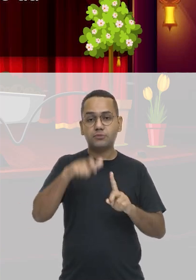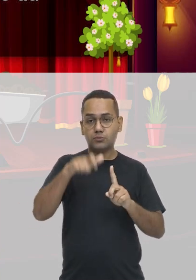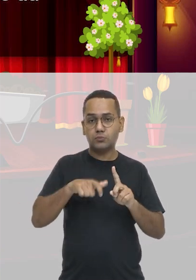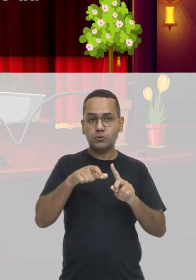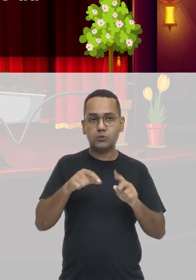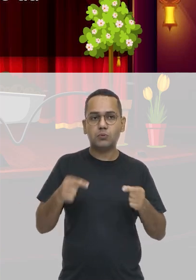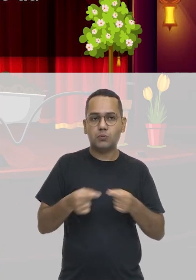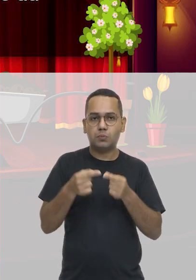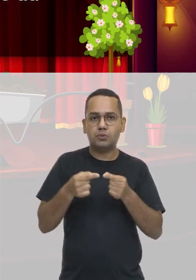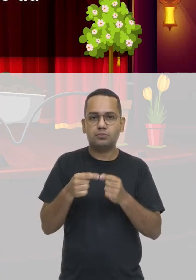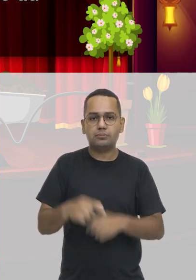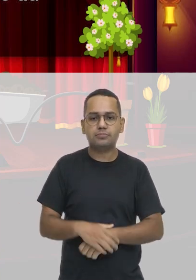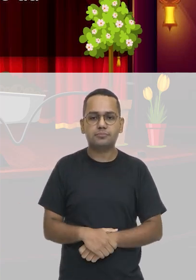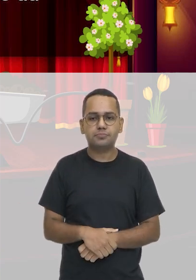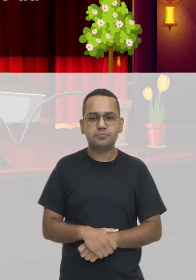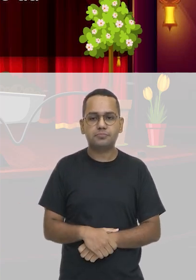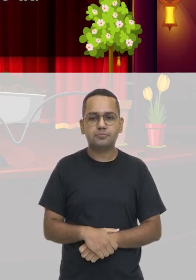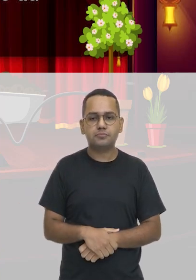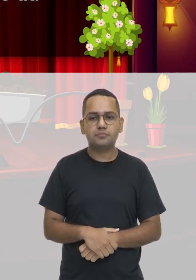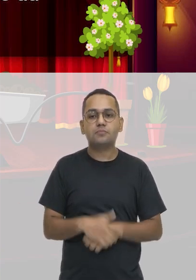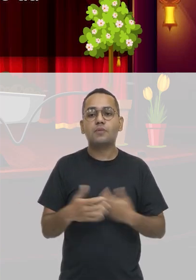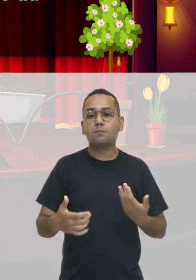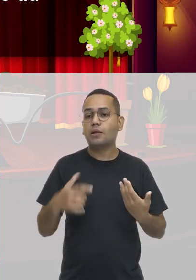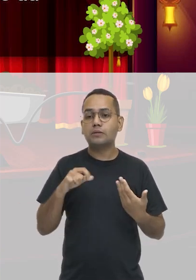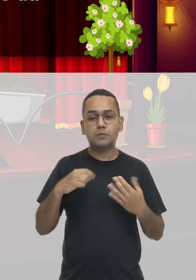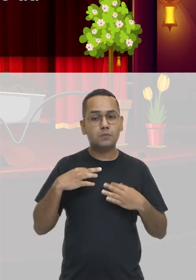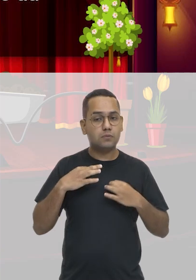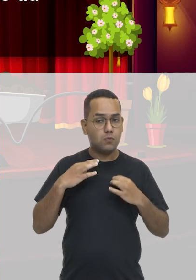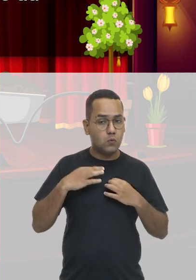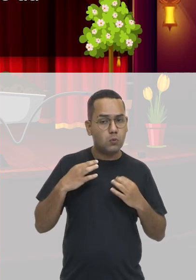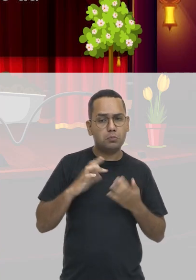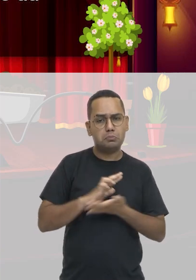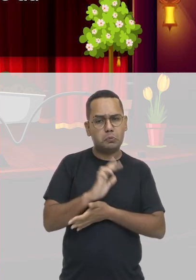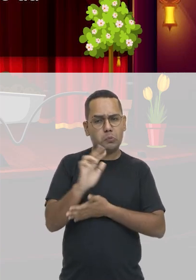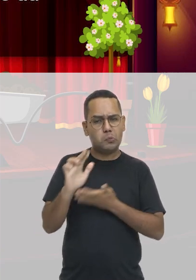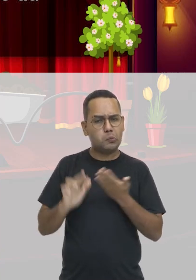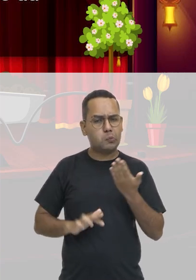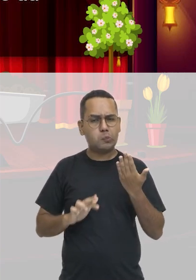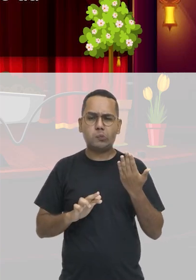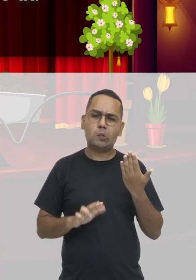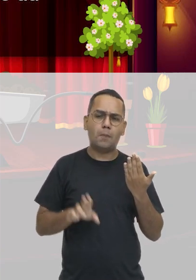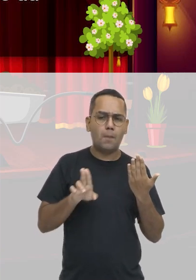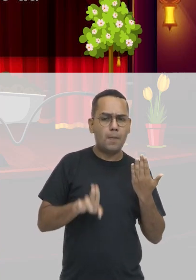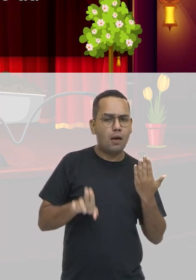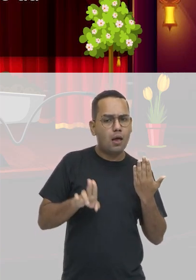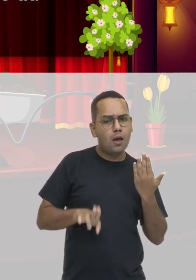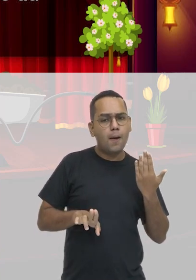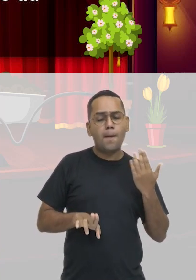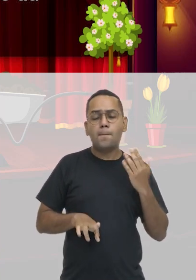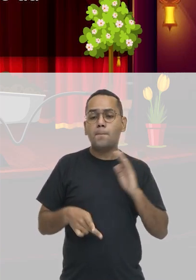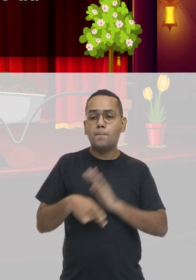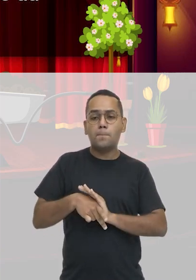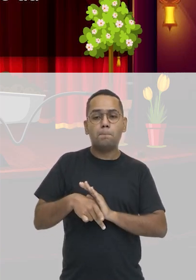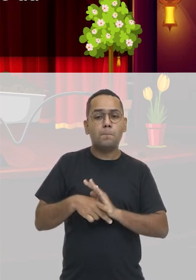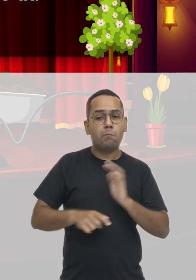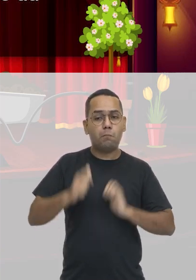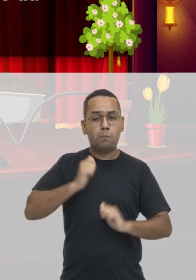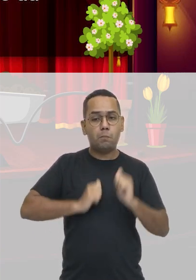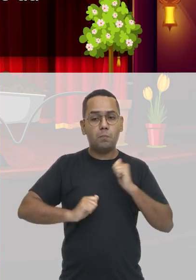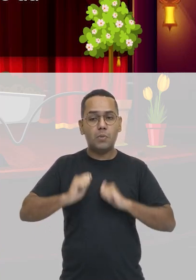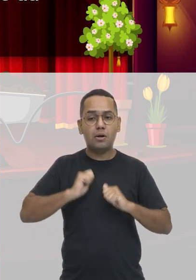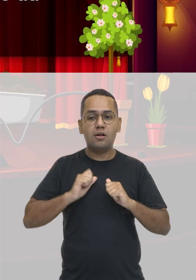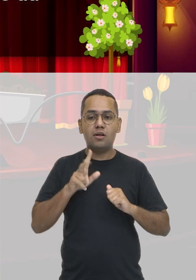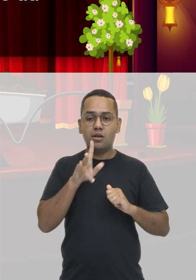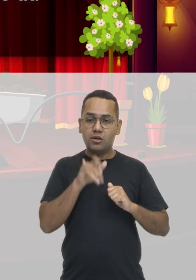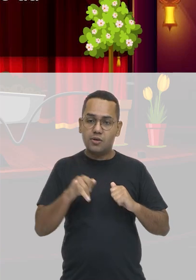personagem. Definição: o figurino é o conjunto de roupas e acessórios usados pelos atores que ajudam a caracterizar